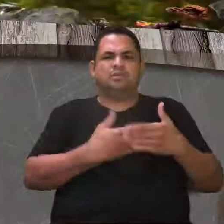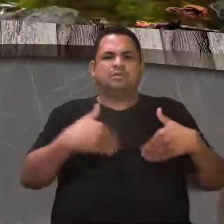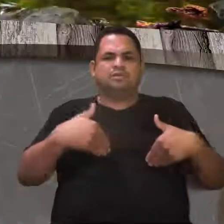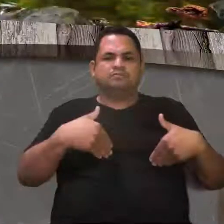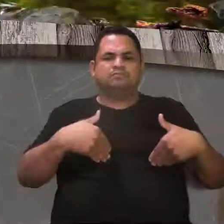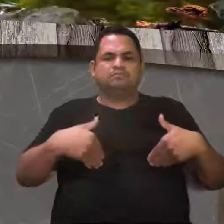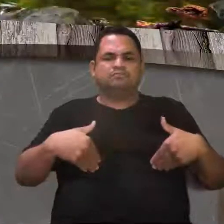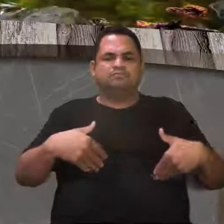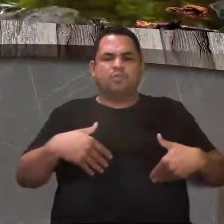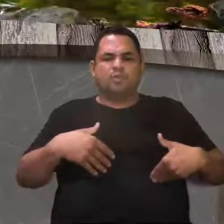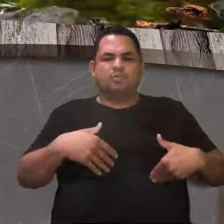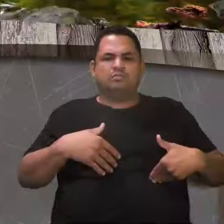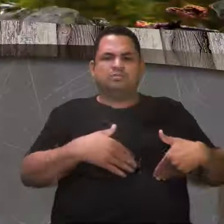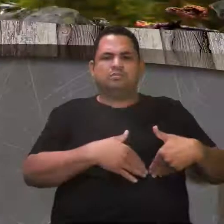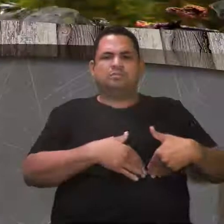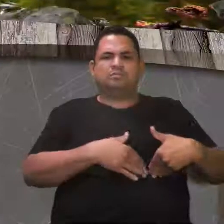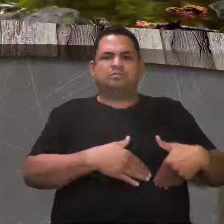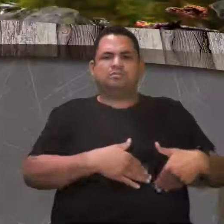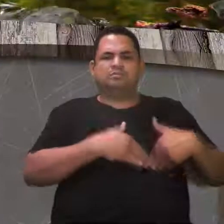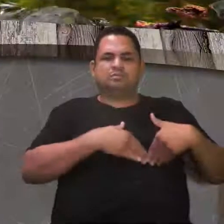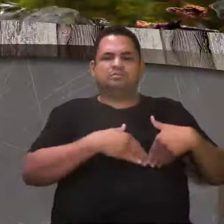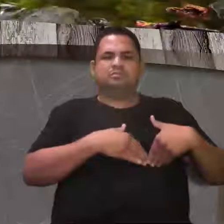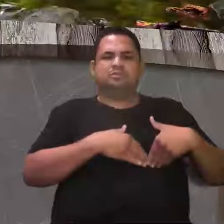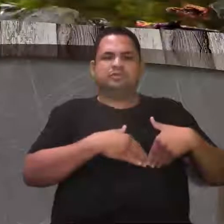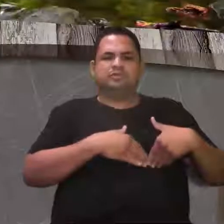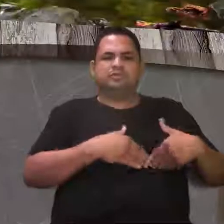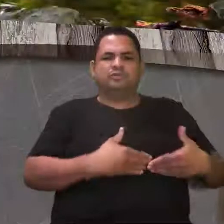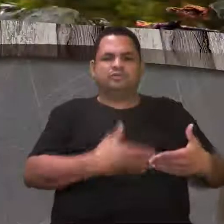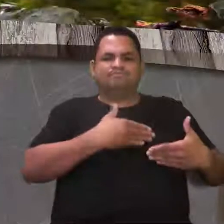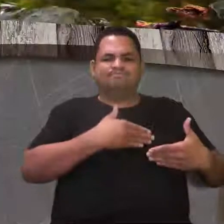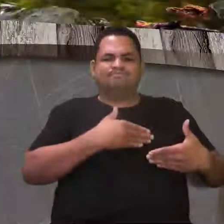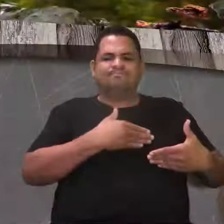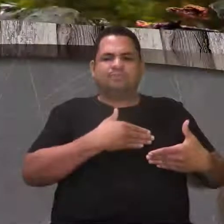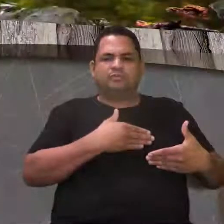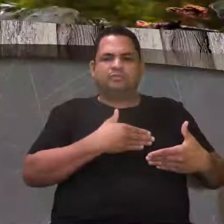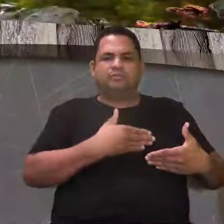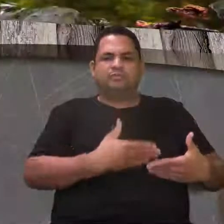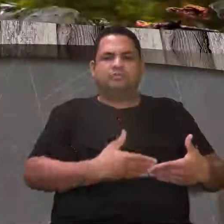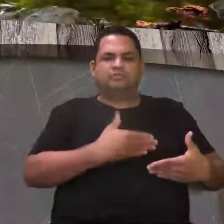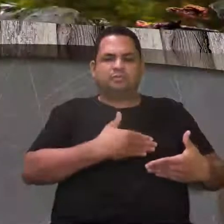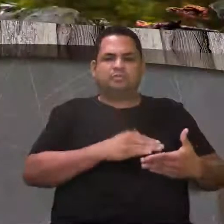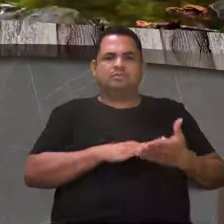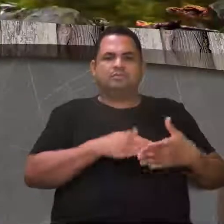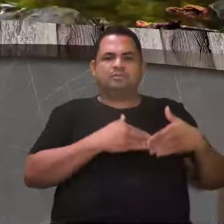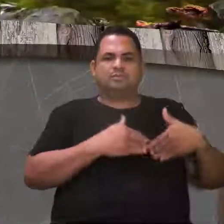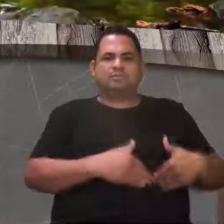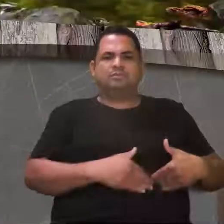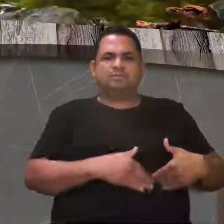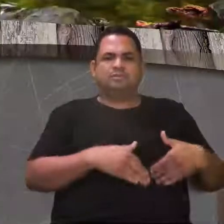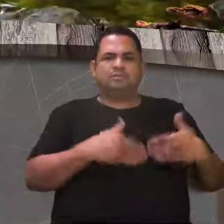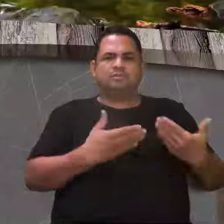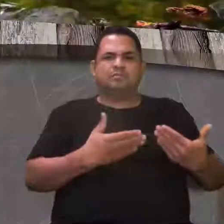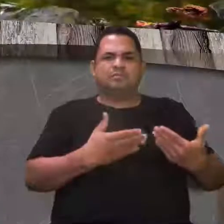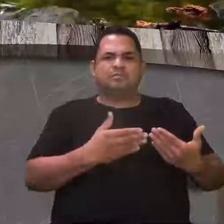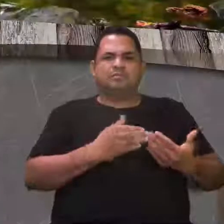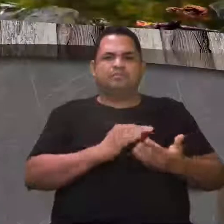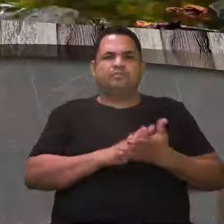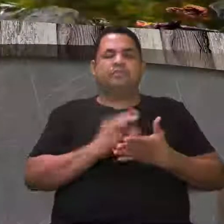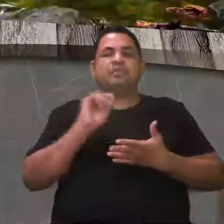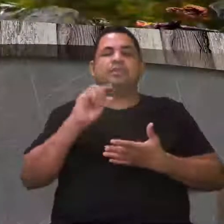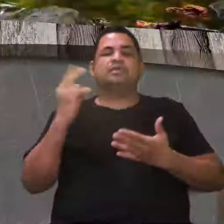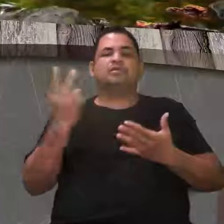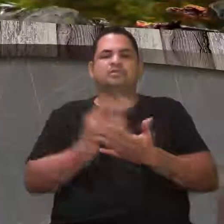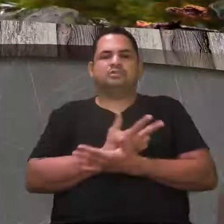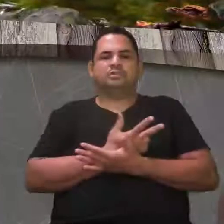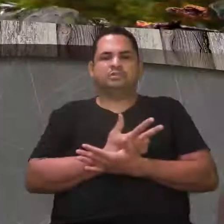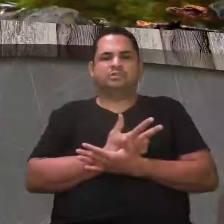tocando aqui, ele já fez, retraiu, rapidinho. A pessoa retrai, e justamente essa parte, né? O que